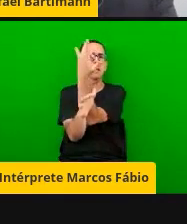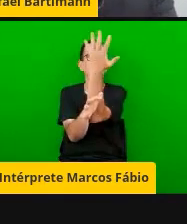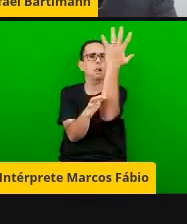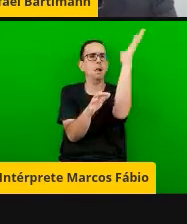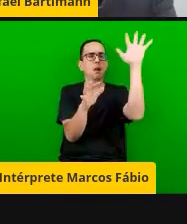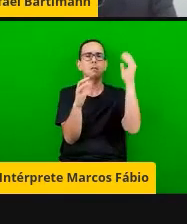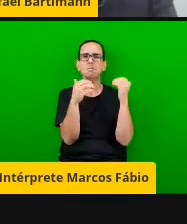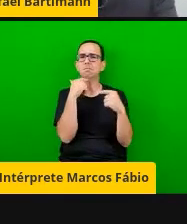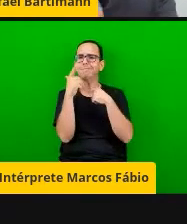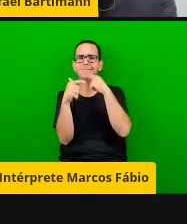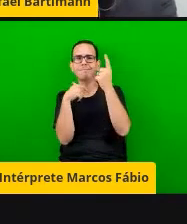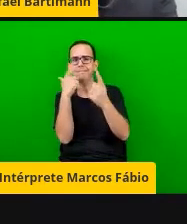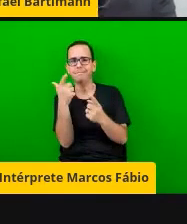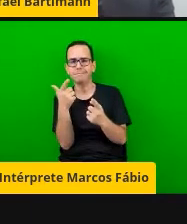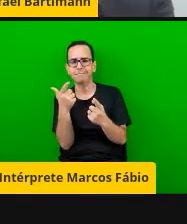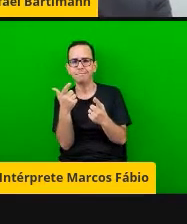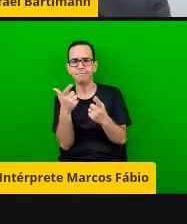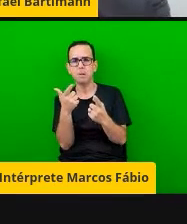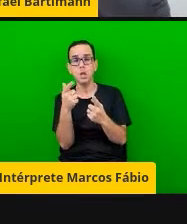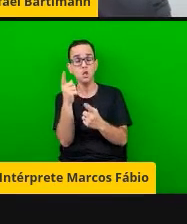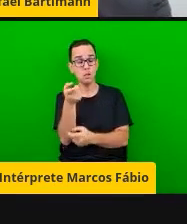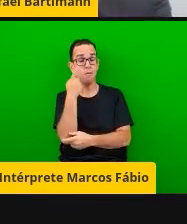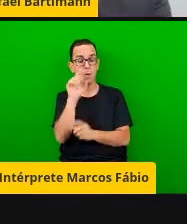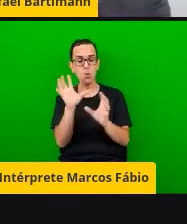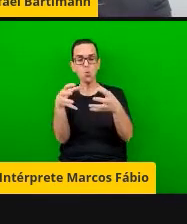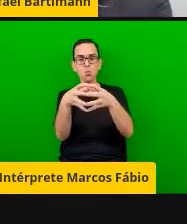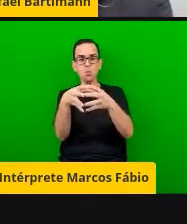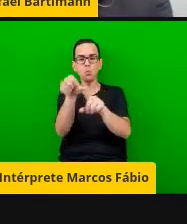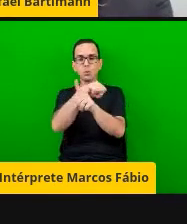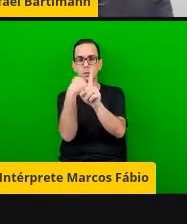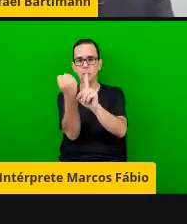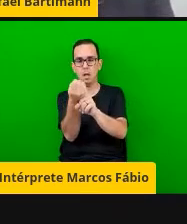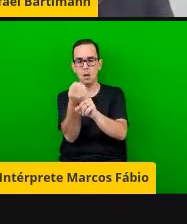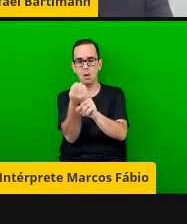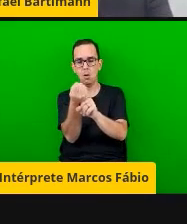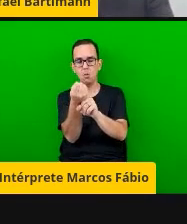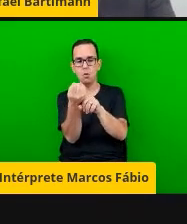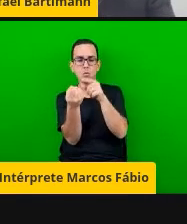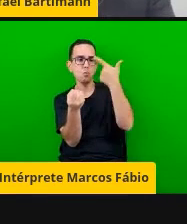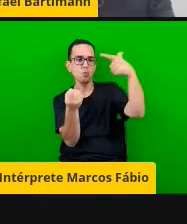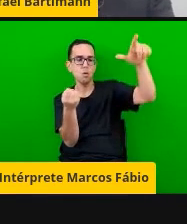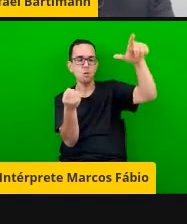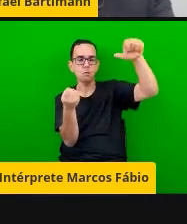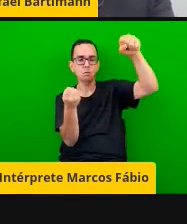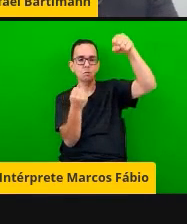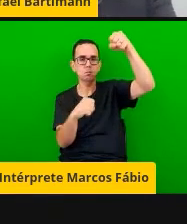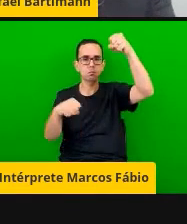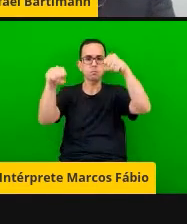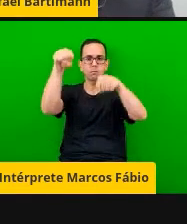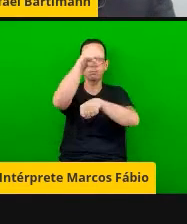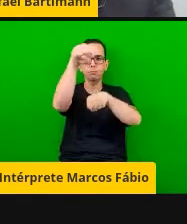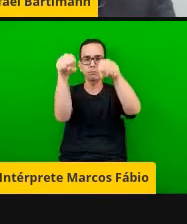você vai perceber que o domínio de um grupo social sobre o outro, ele dependia basicamente